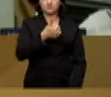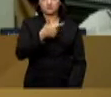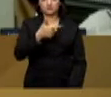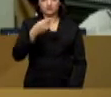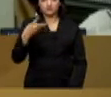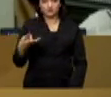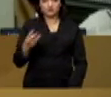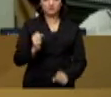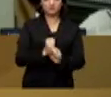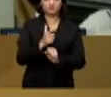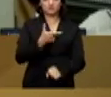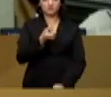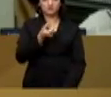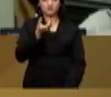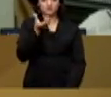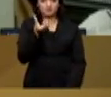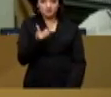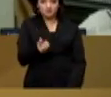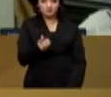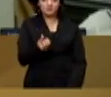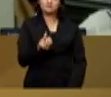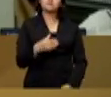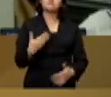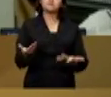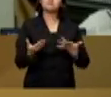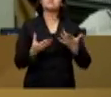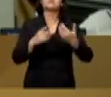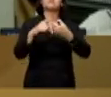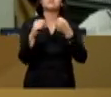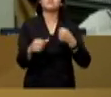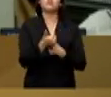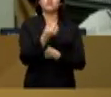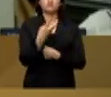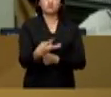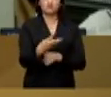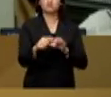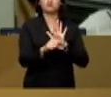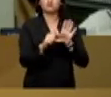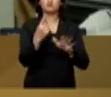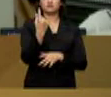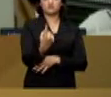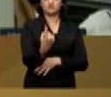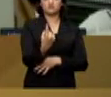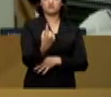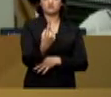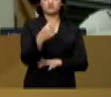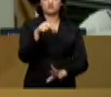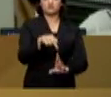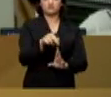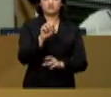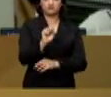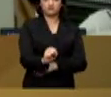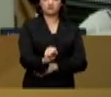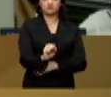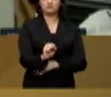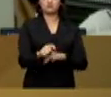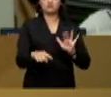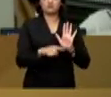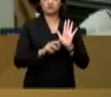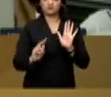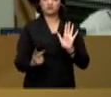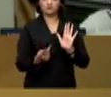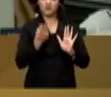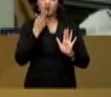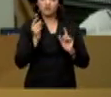de 2006, a qual, em seu artigo 13, parágrafo 1º, inciso 8, a linha H, prescreve